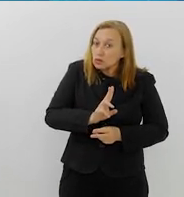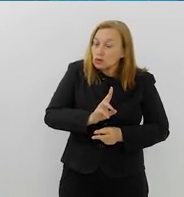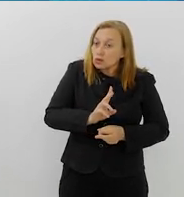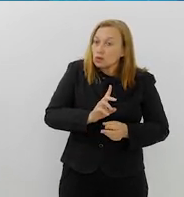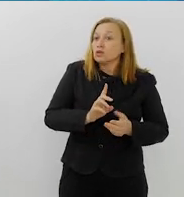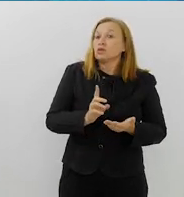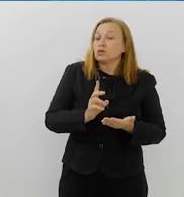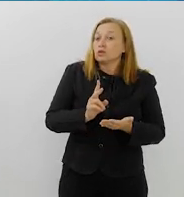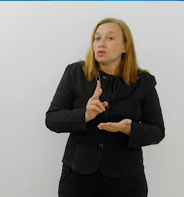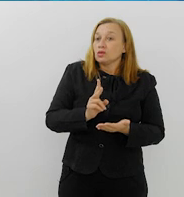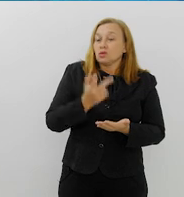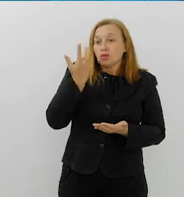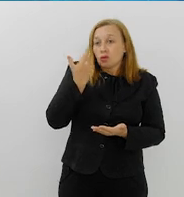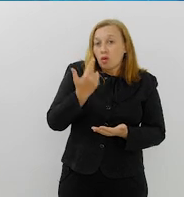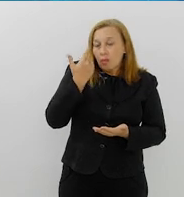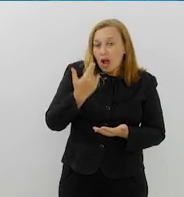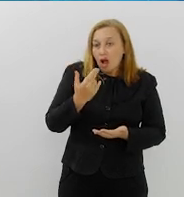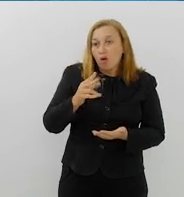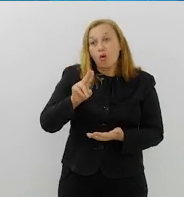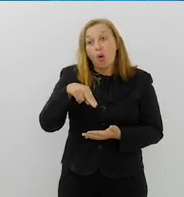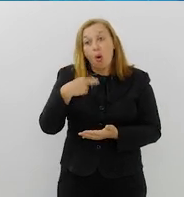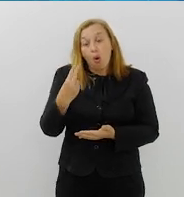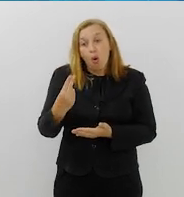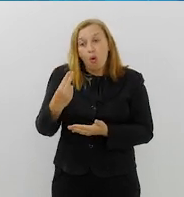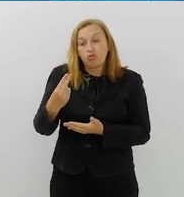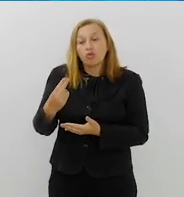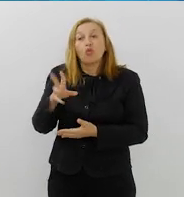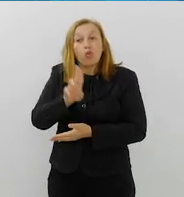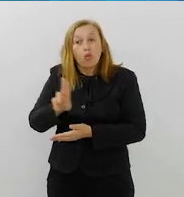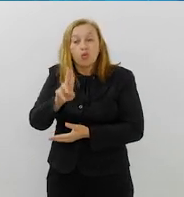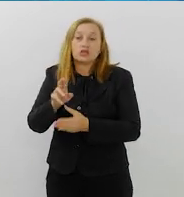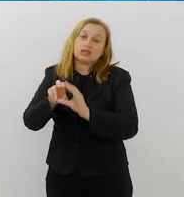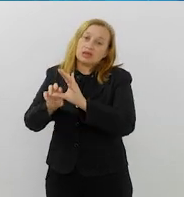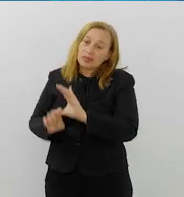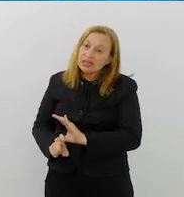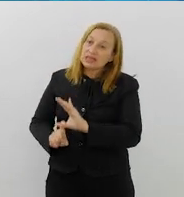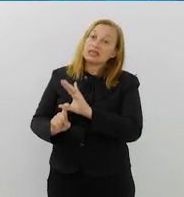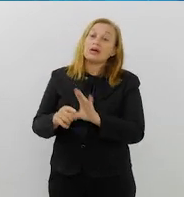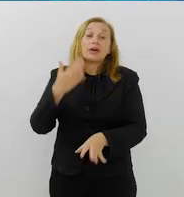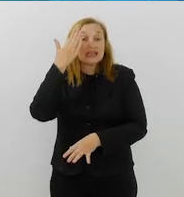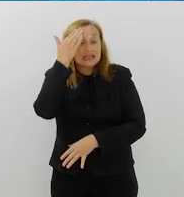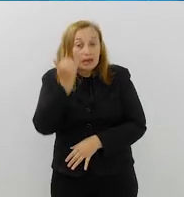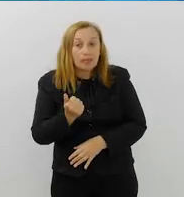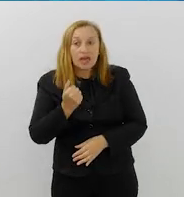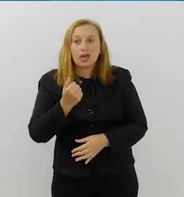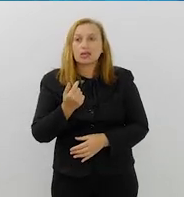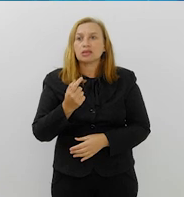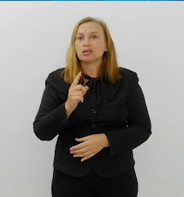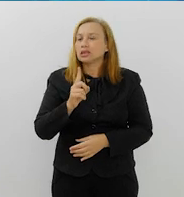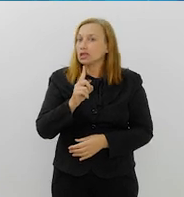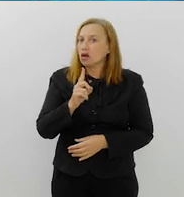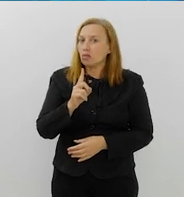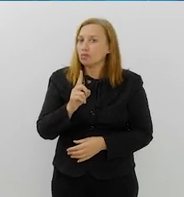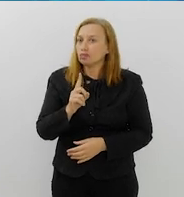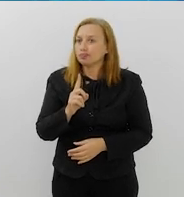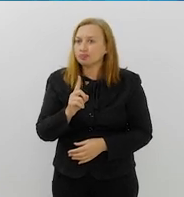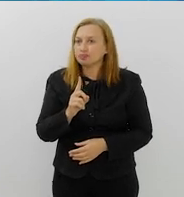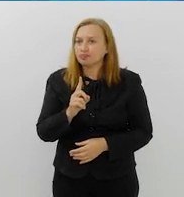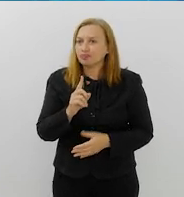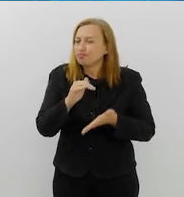de dependência, né? Para conseguir fazer essa intervenção sabendo que não